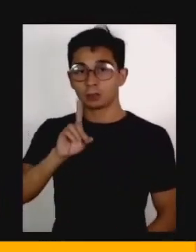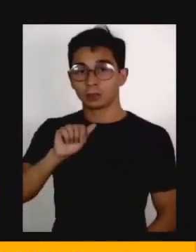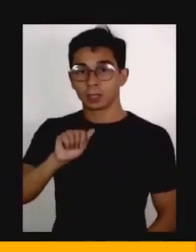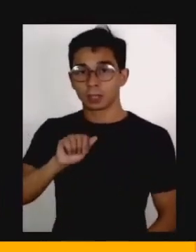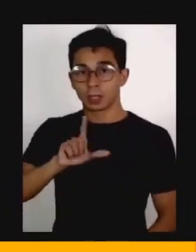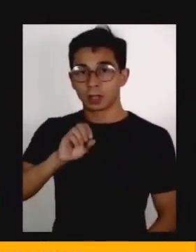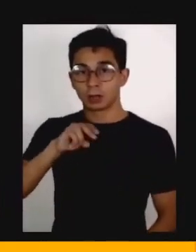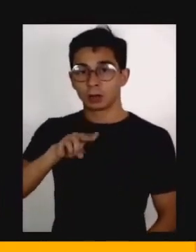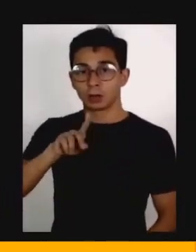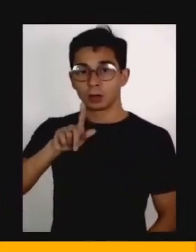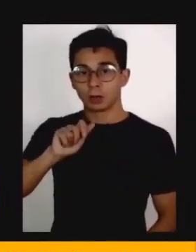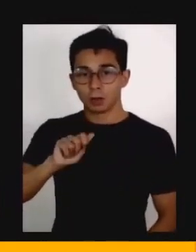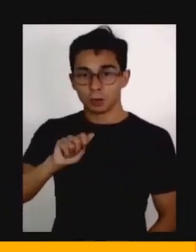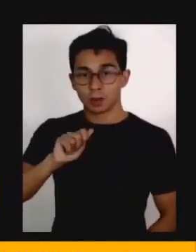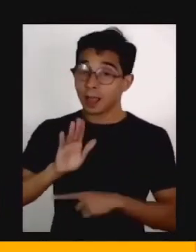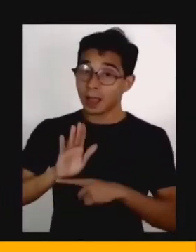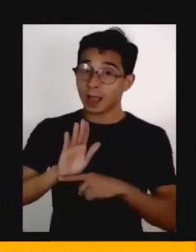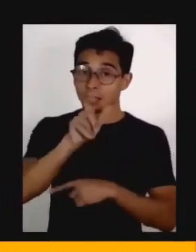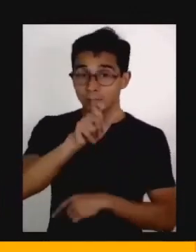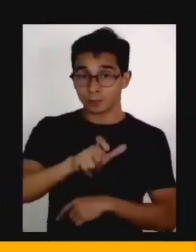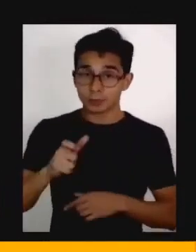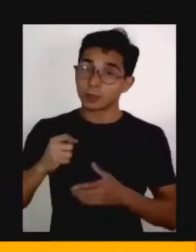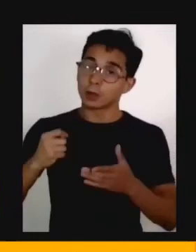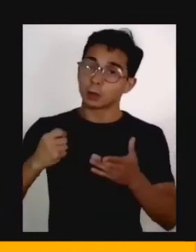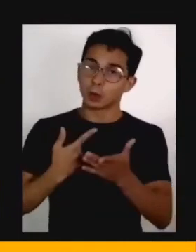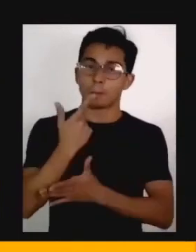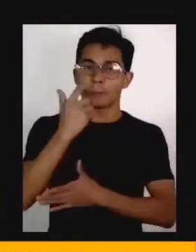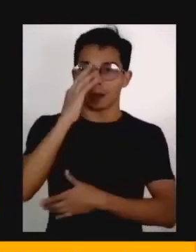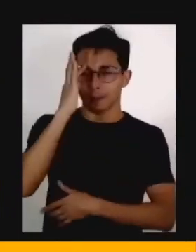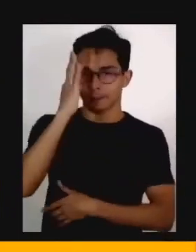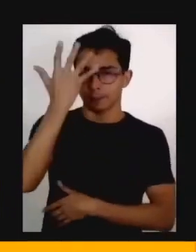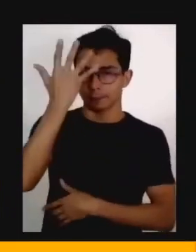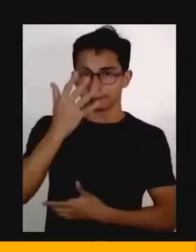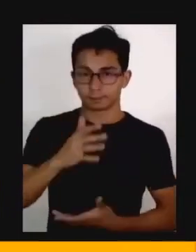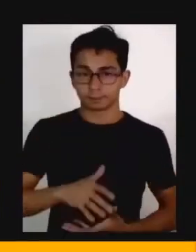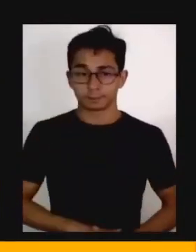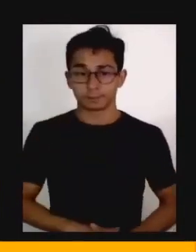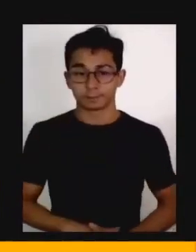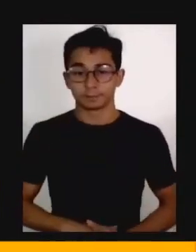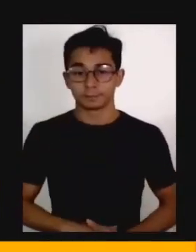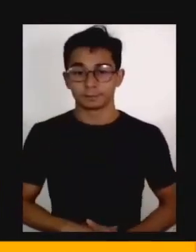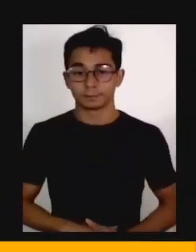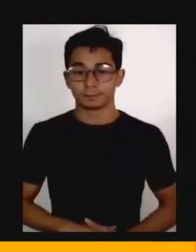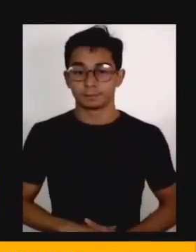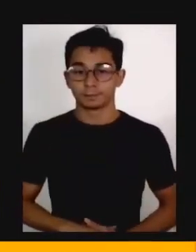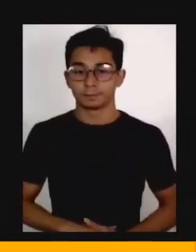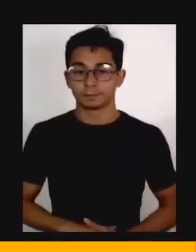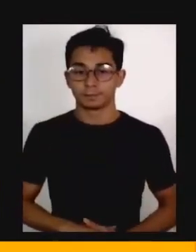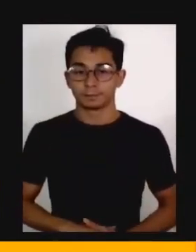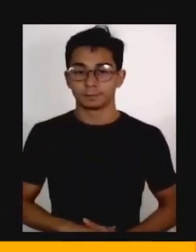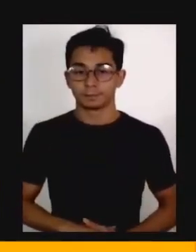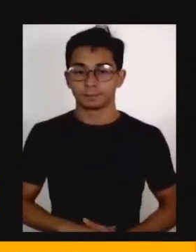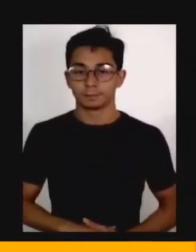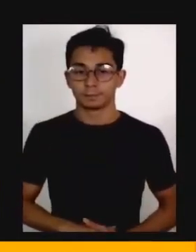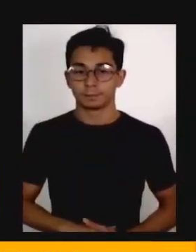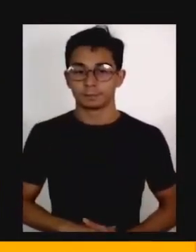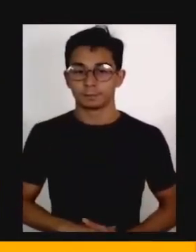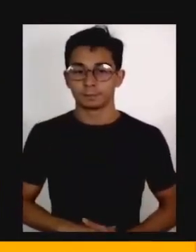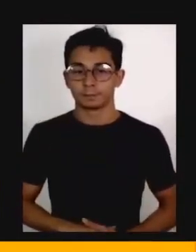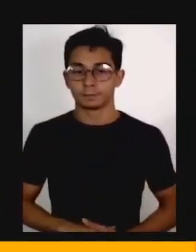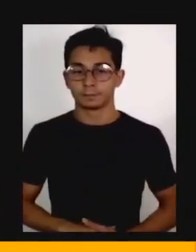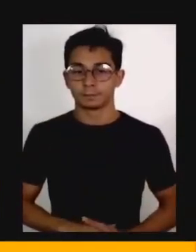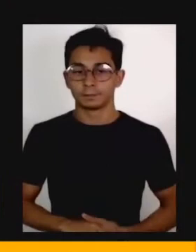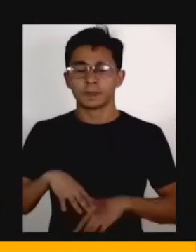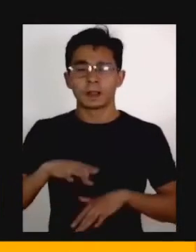de compra. E tudo isso né, é feito para que a